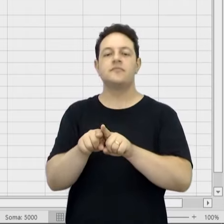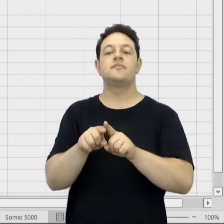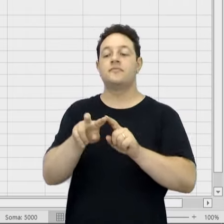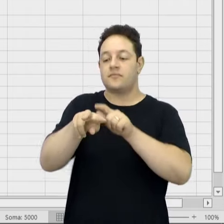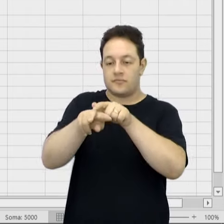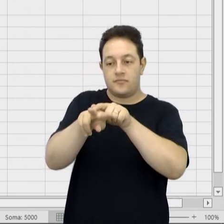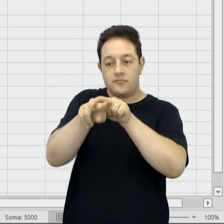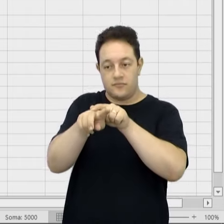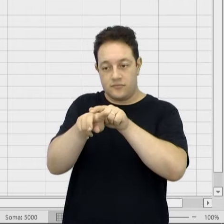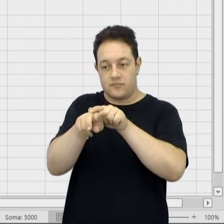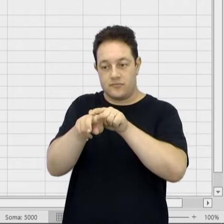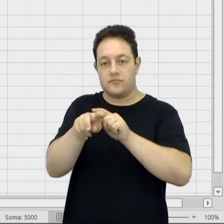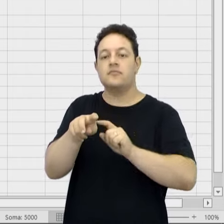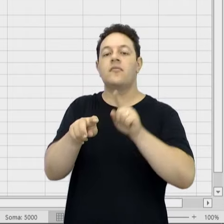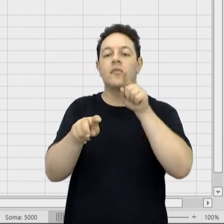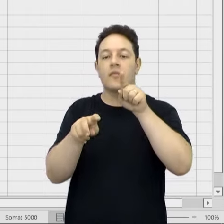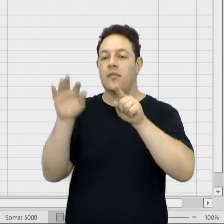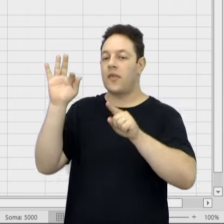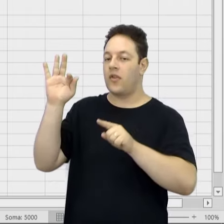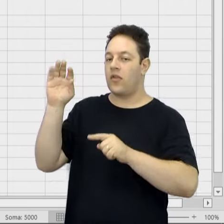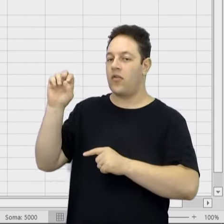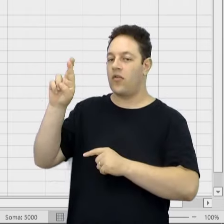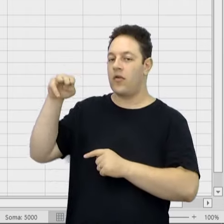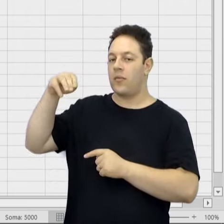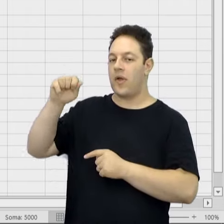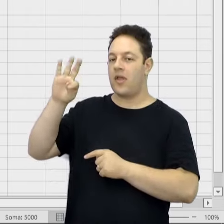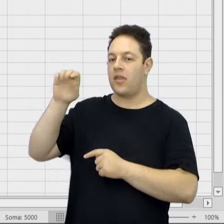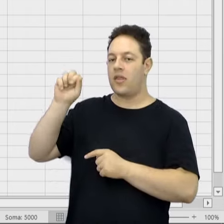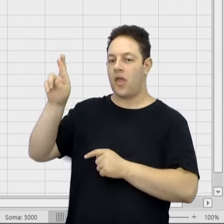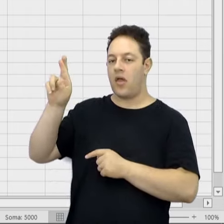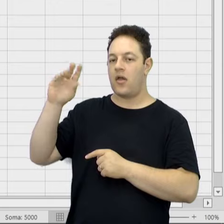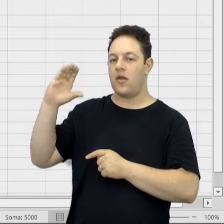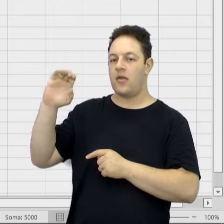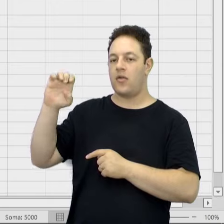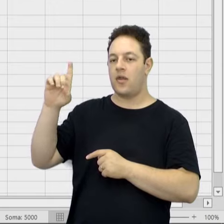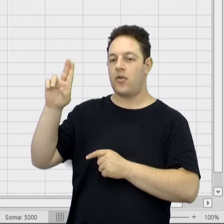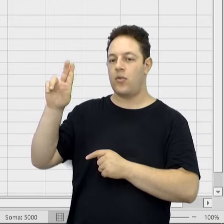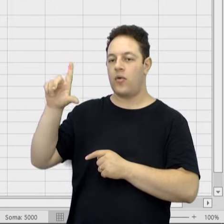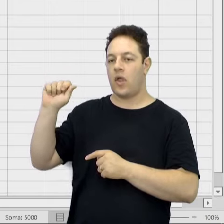botão direito, formatar cédula.